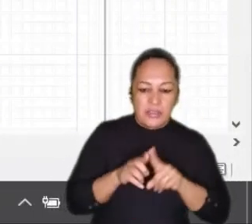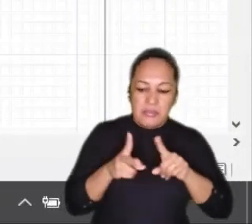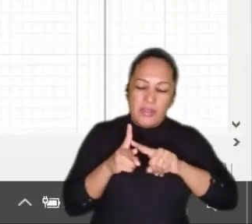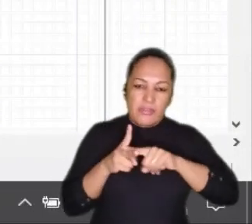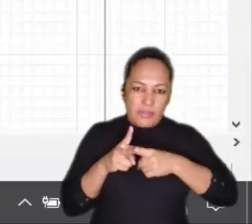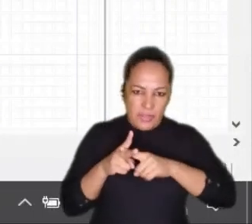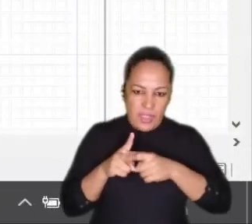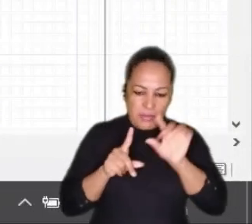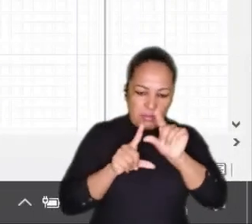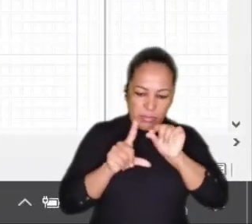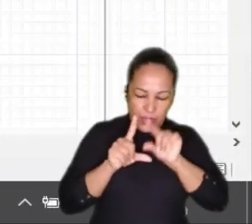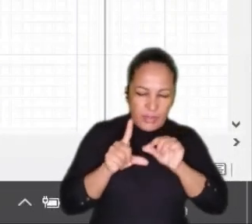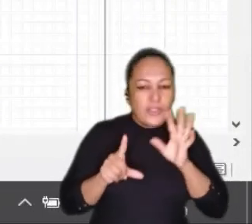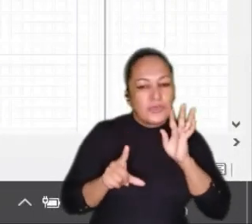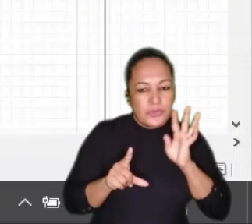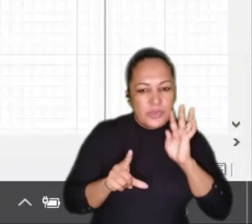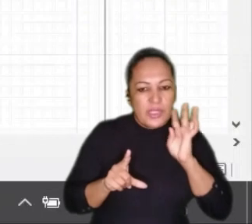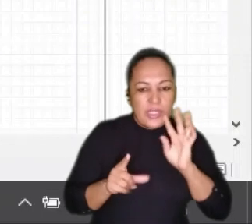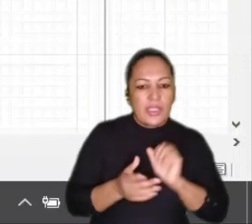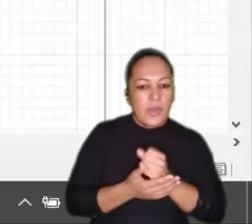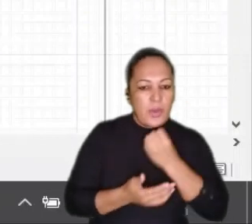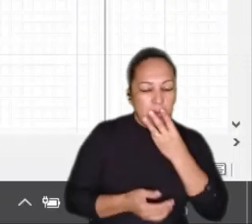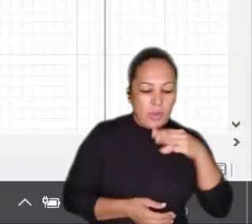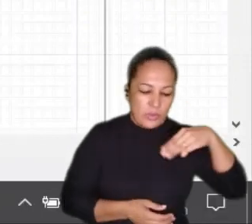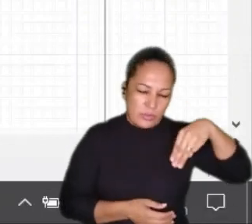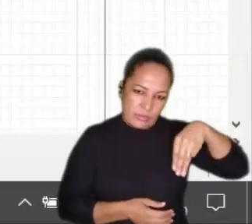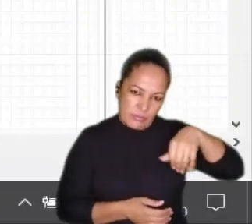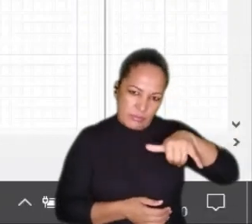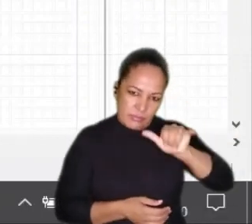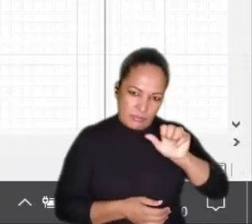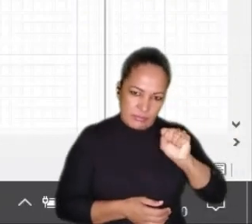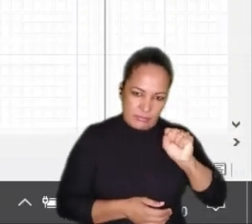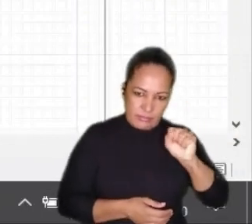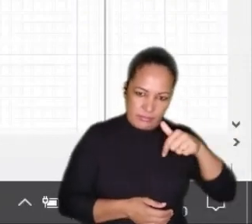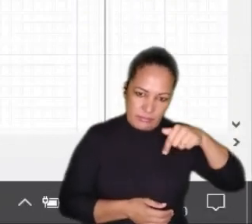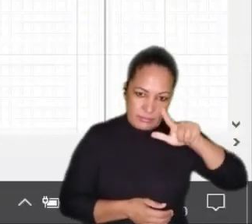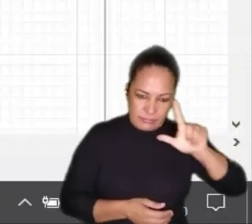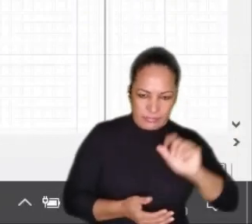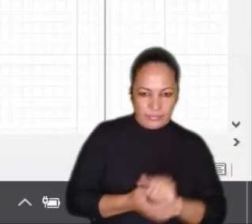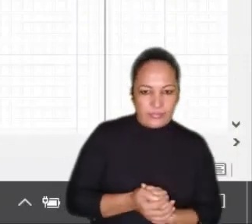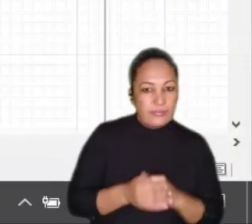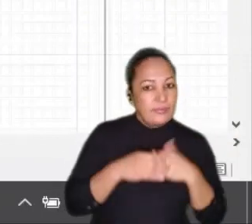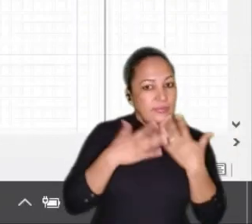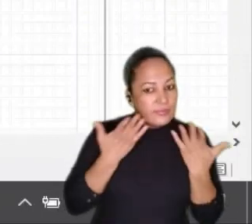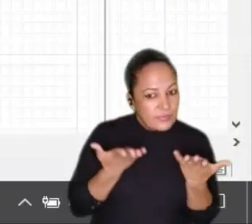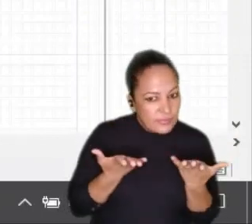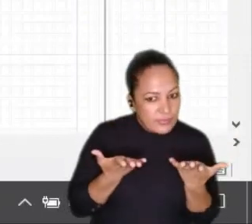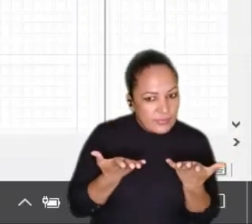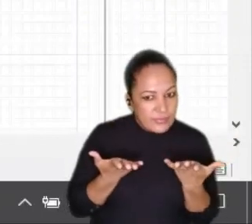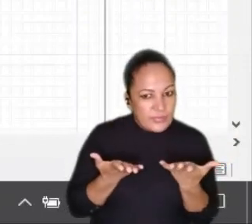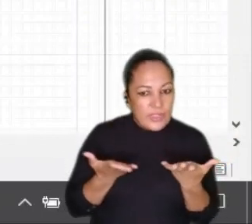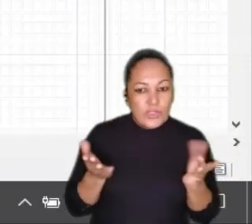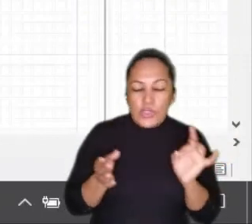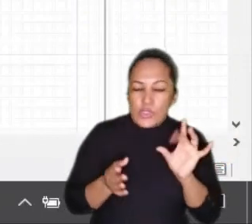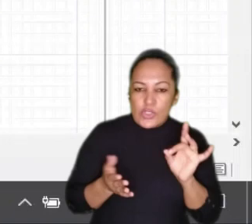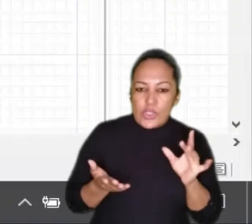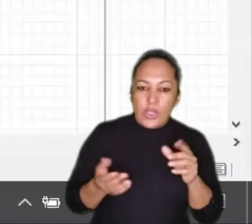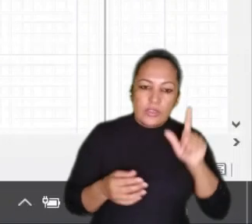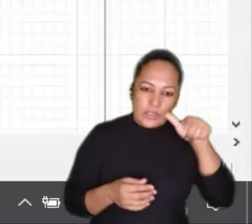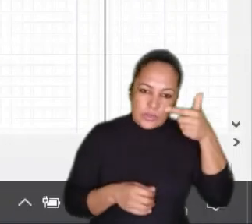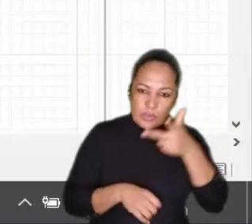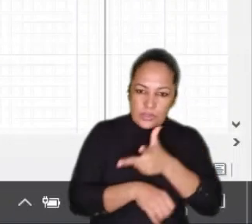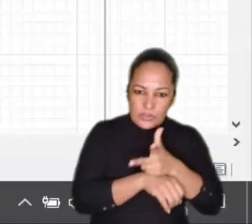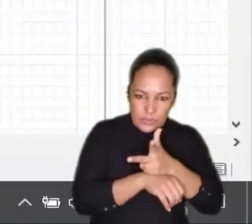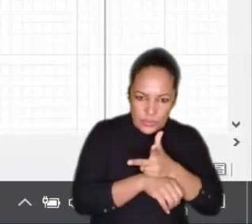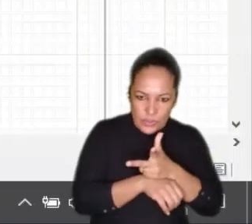Tá? Bem legal também essa ferramenta, eu acho uma vantagem bem bacana do MySQL. Tá? Bom, galera, eu acho que é isso.